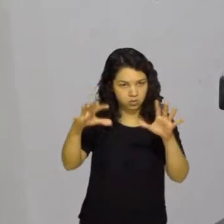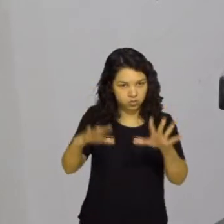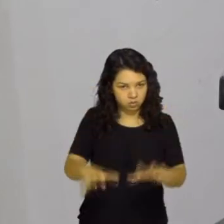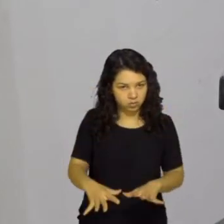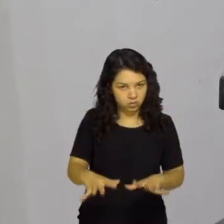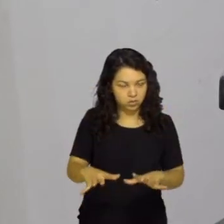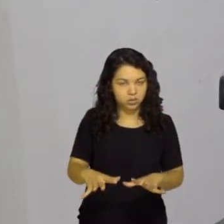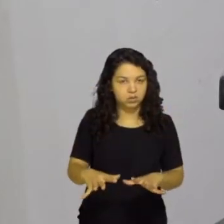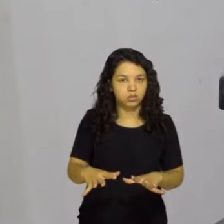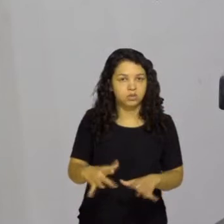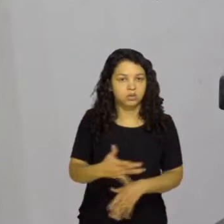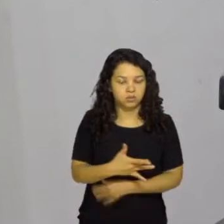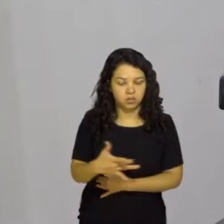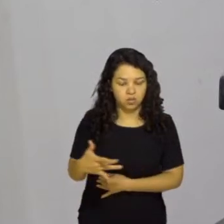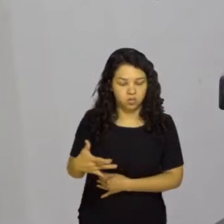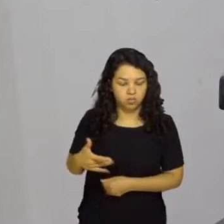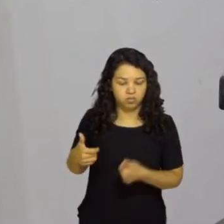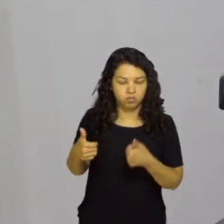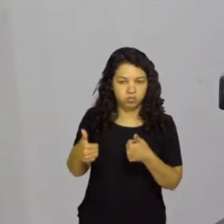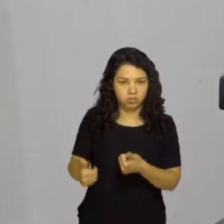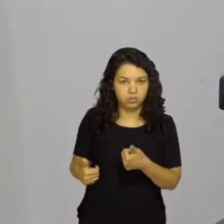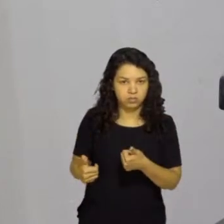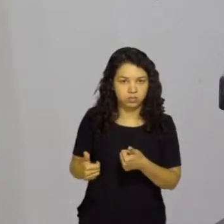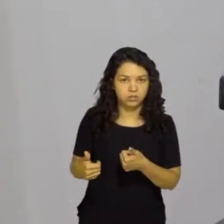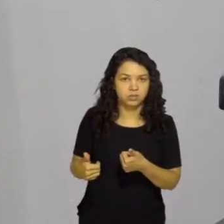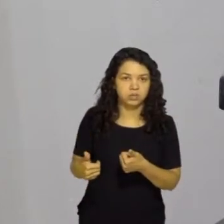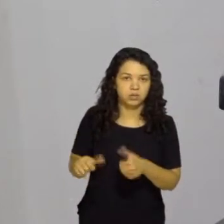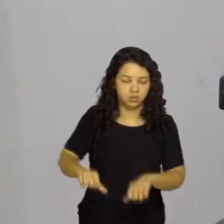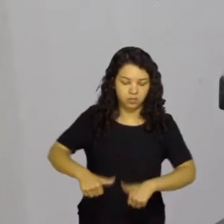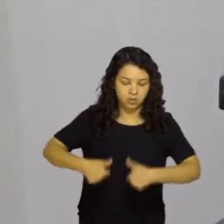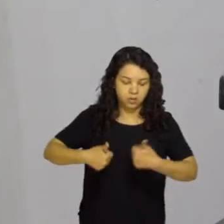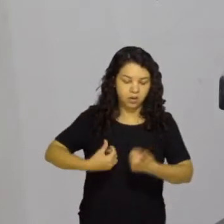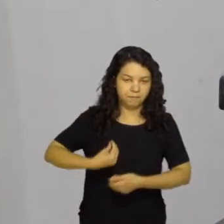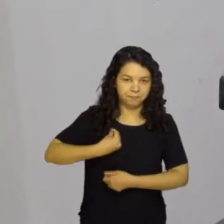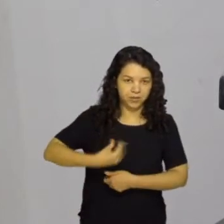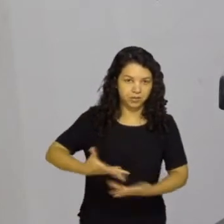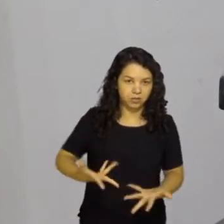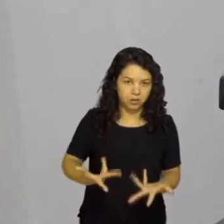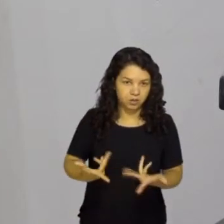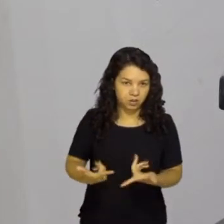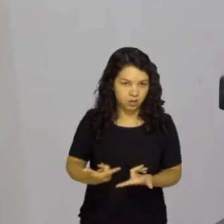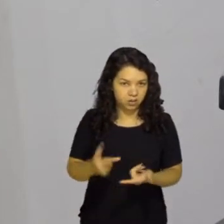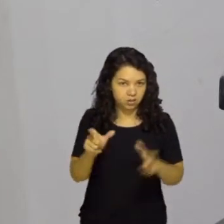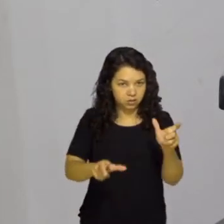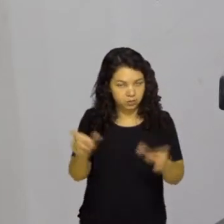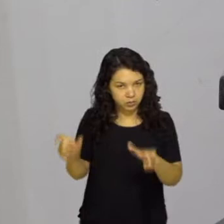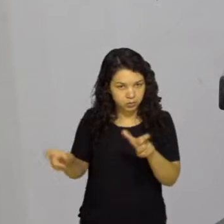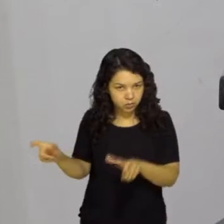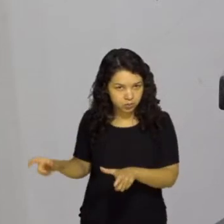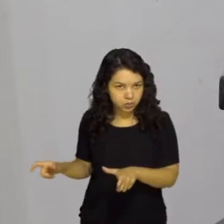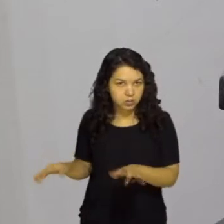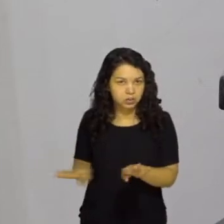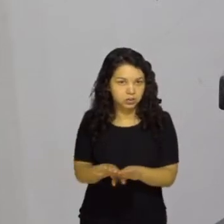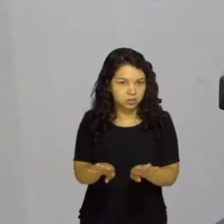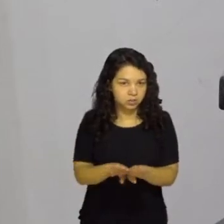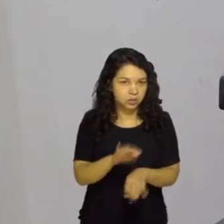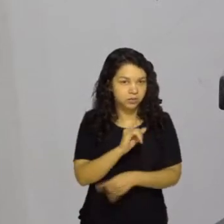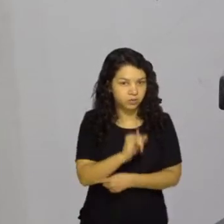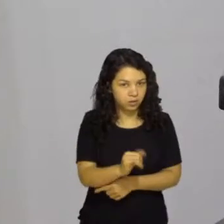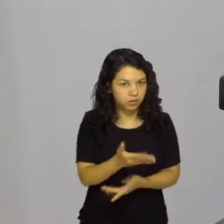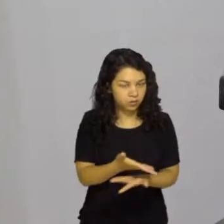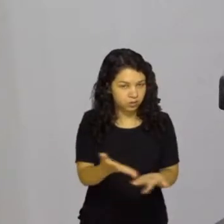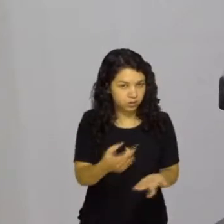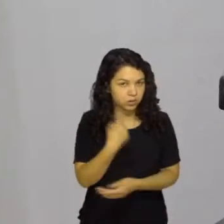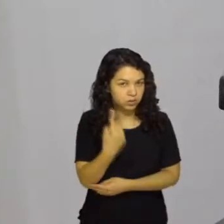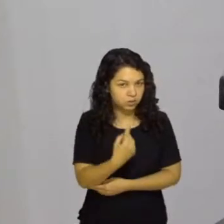da saúde, para que a gente possa melhorar a qualidade de vida de todas as pessoas. Também dizer para os senhores